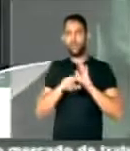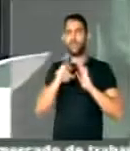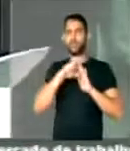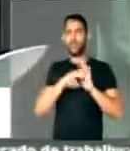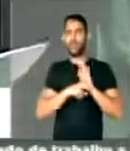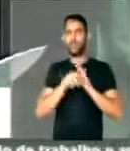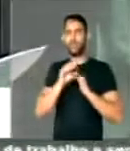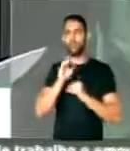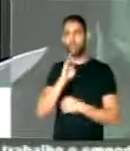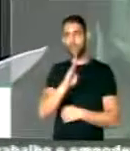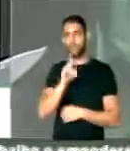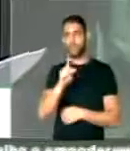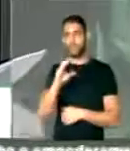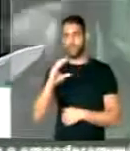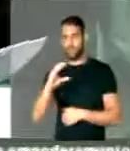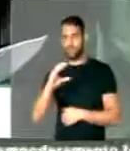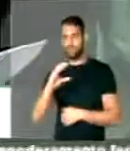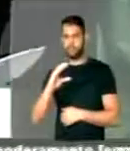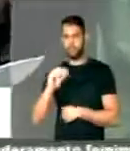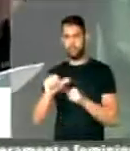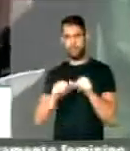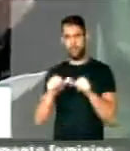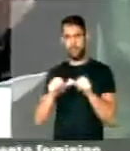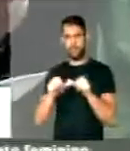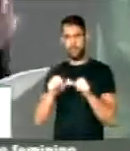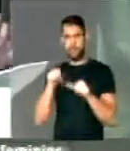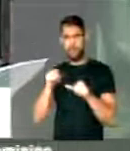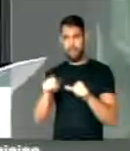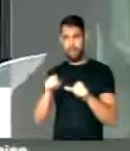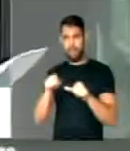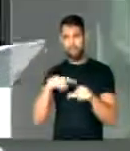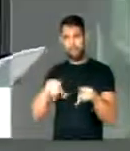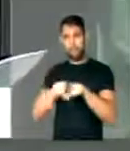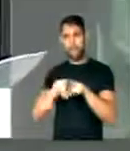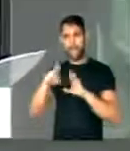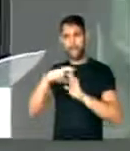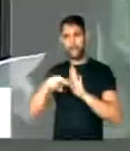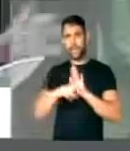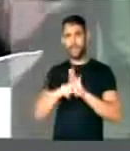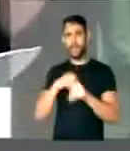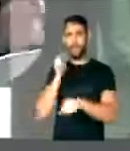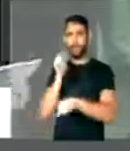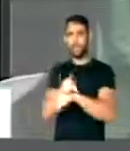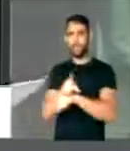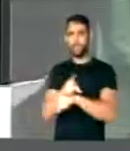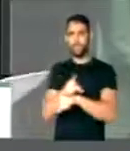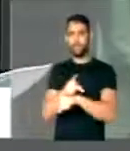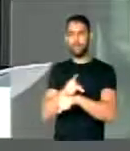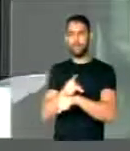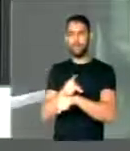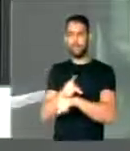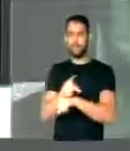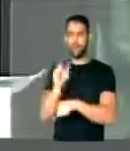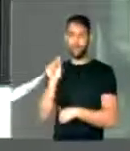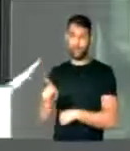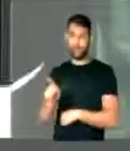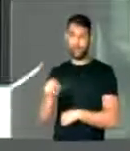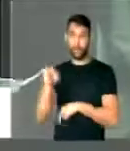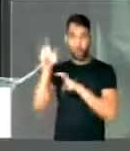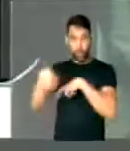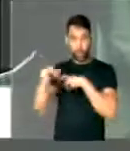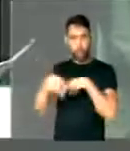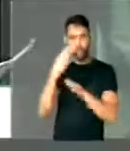o BBC. E na aposentadoria rural também, ambos contidos na PEC